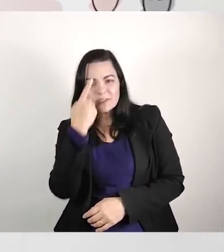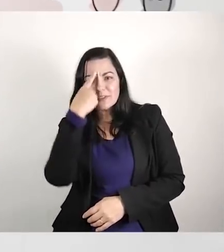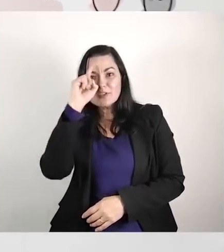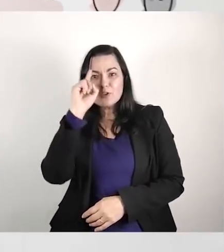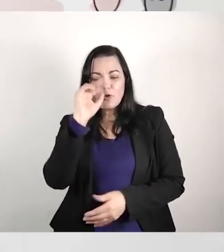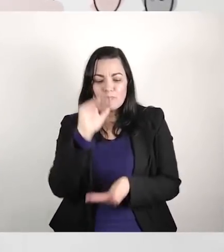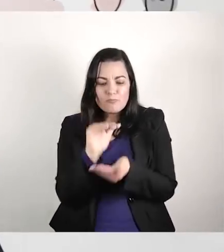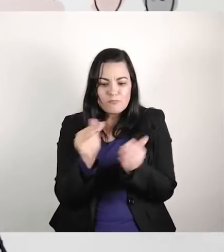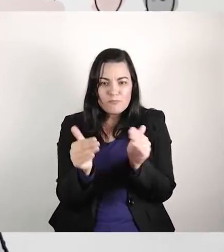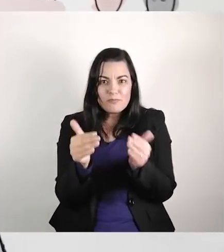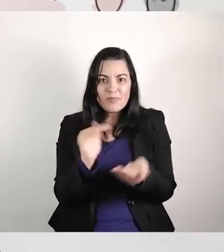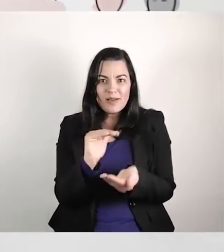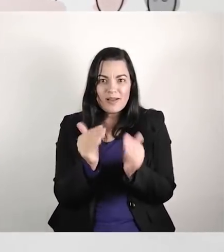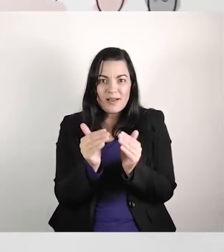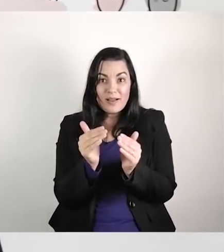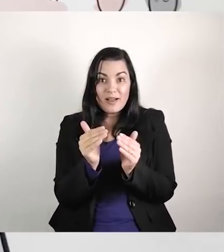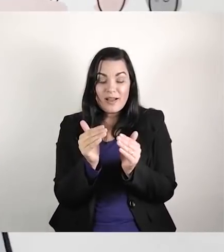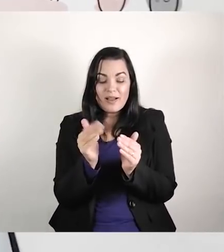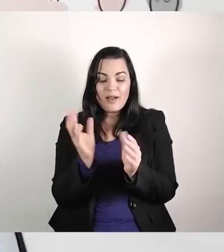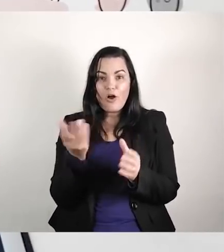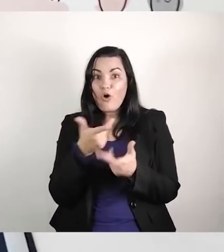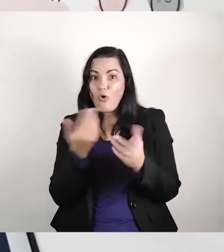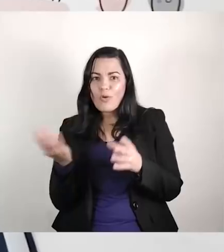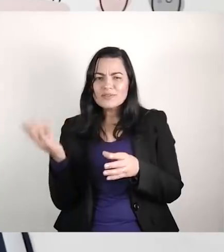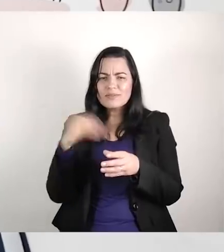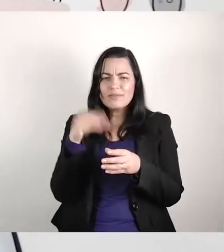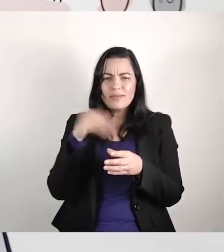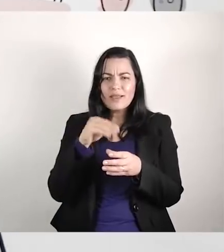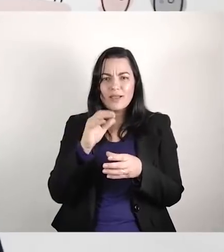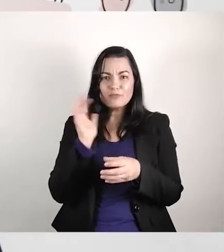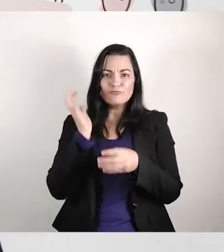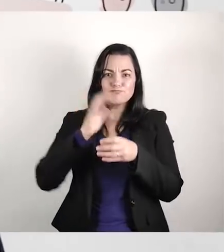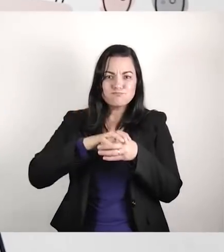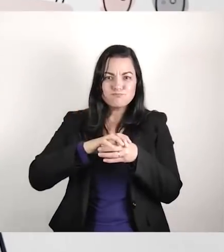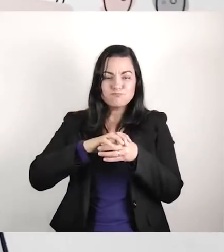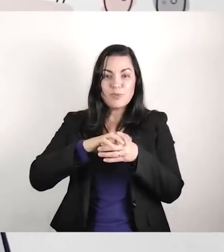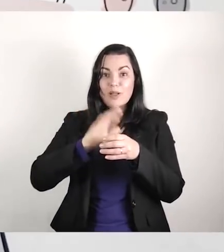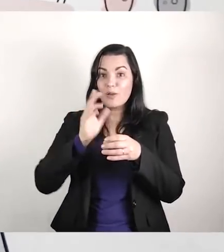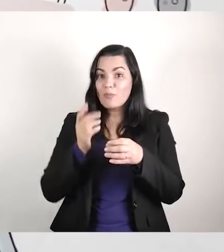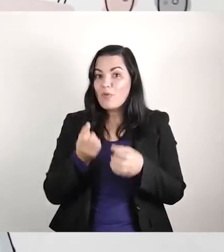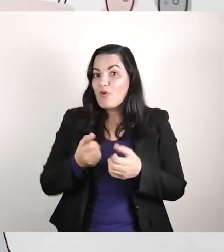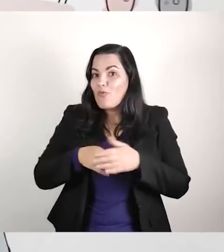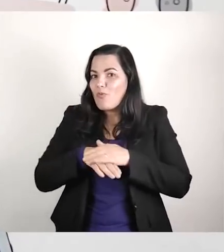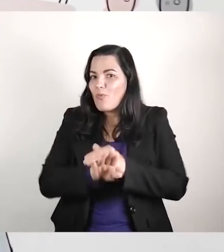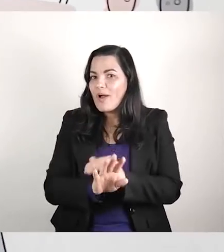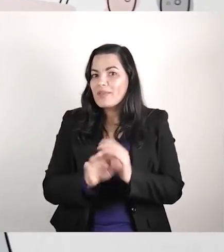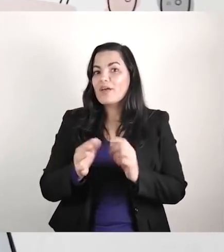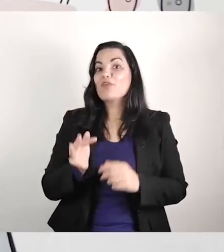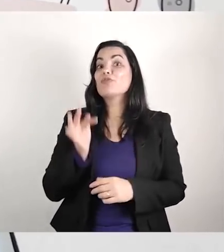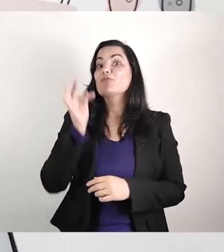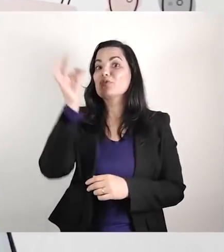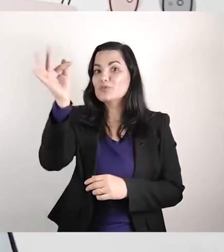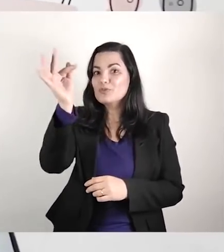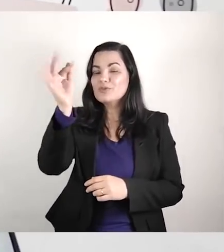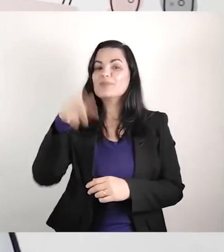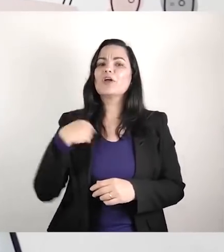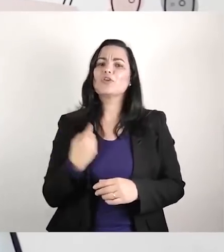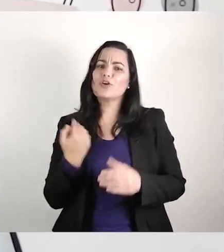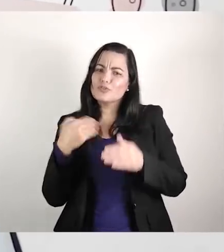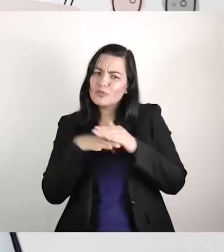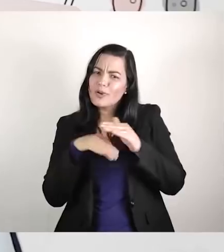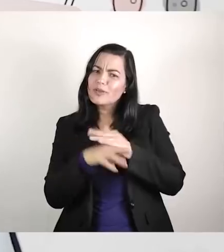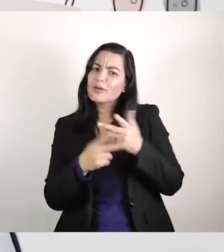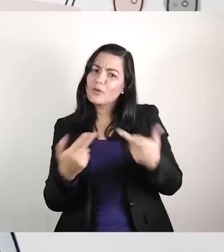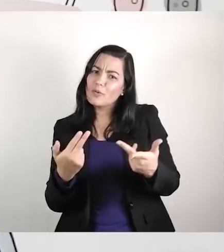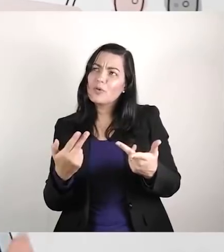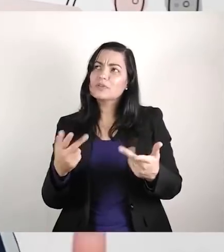futuro? A cada dia da semana nós fomos colocando algumas coisinhas diferentes que faziam parte da nossa rotina e da